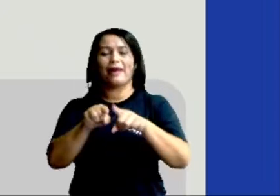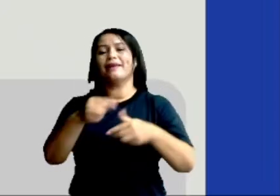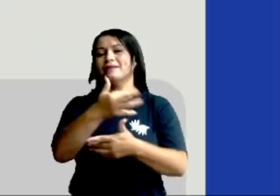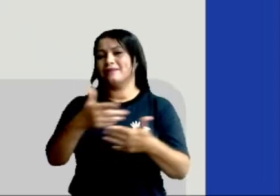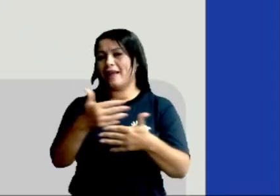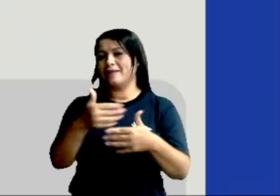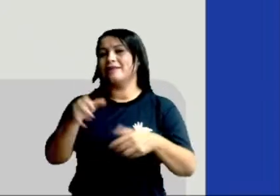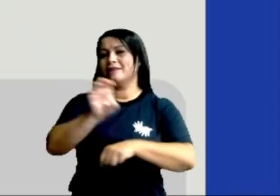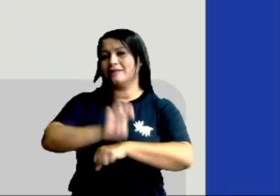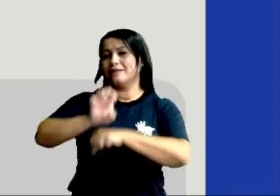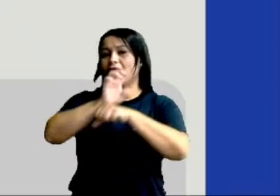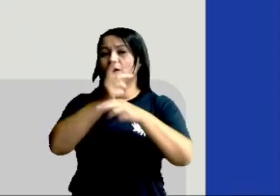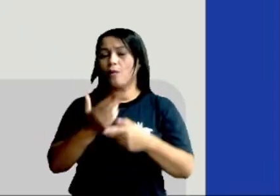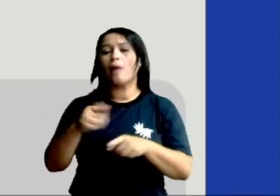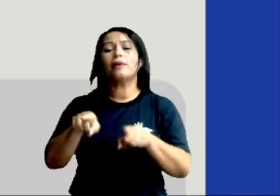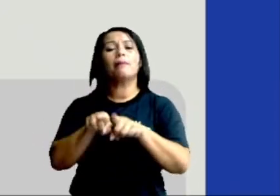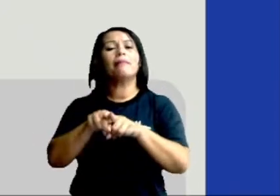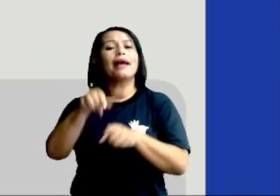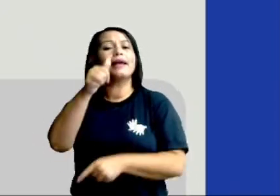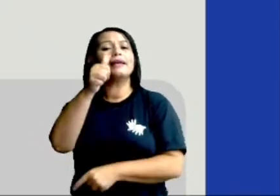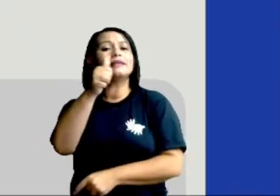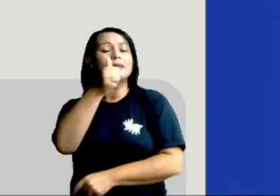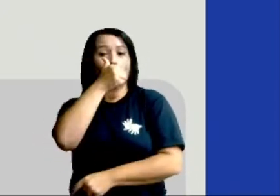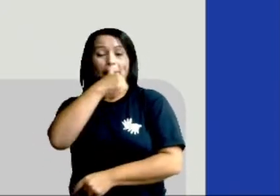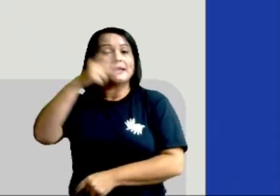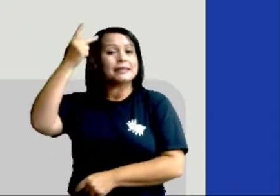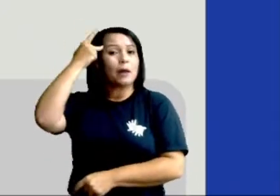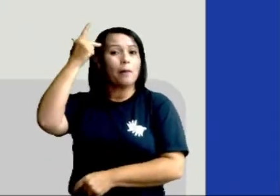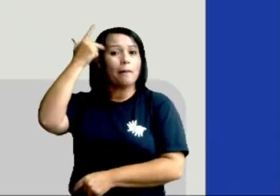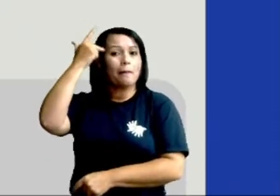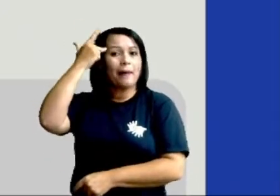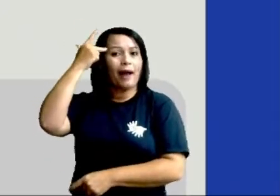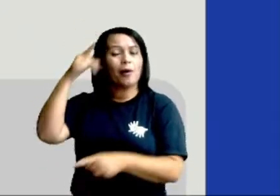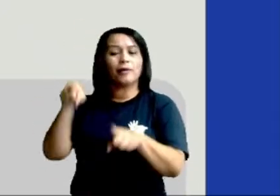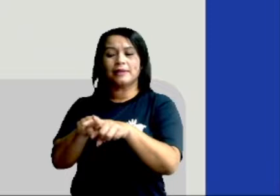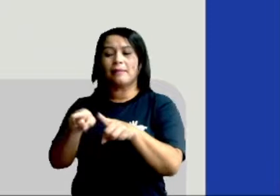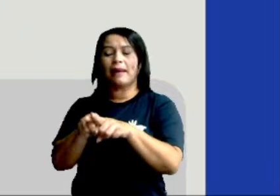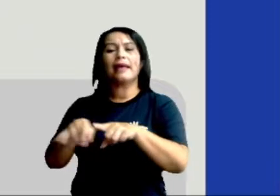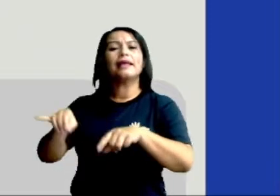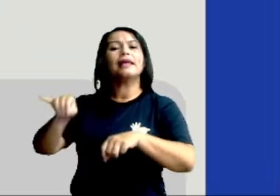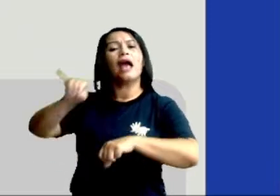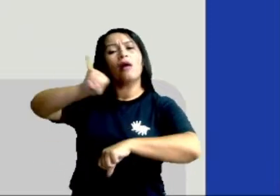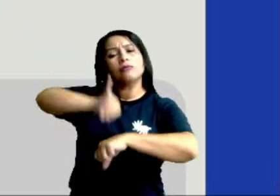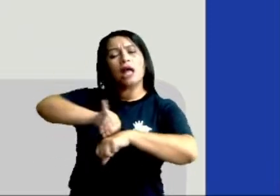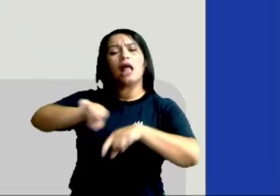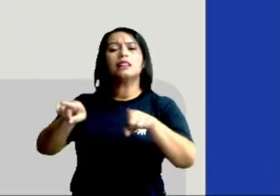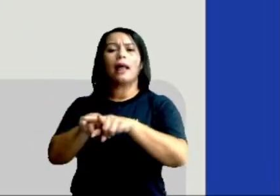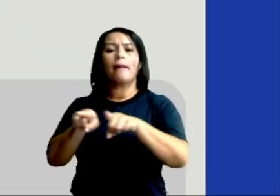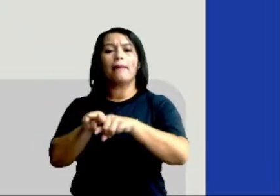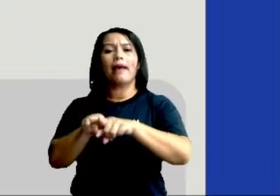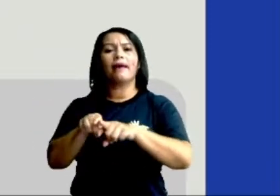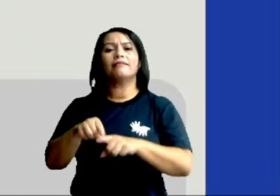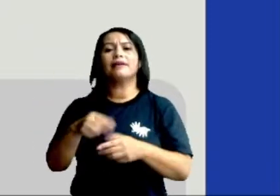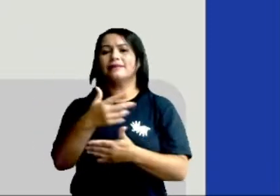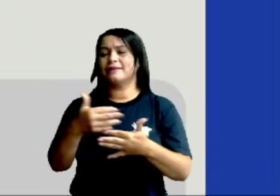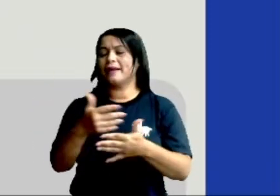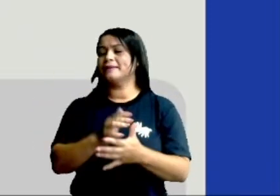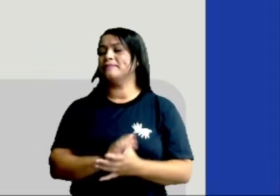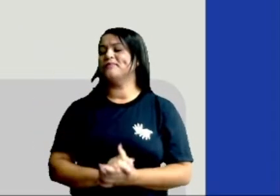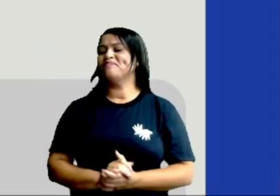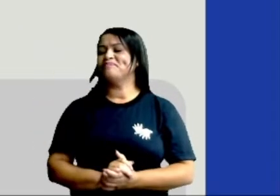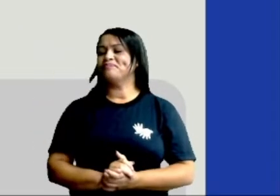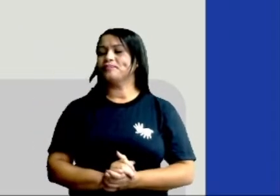tá? E também São Paulo, estado São Paulo e sua capital seria São Paulo também.